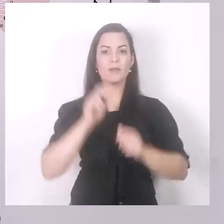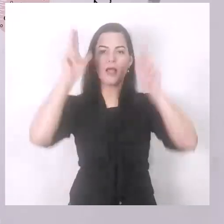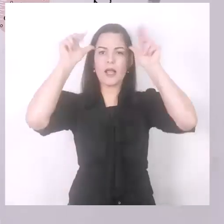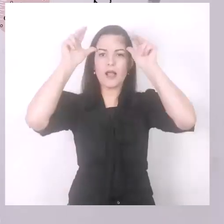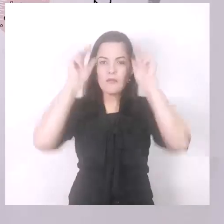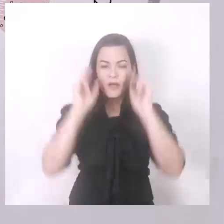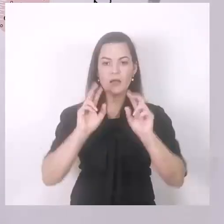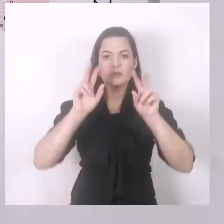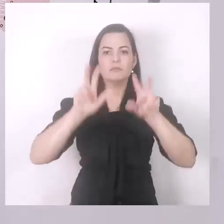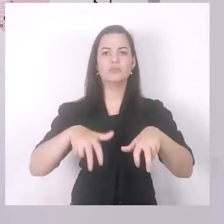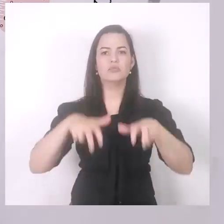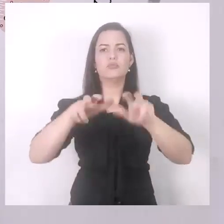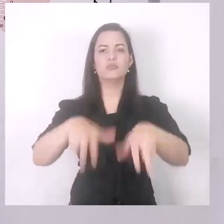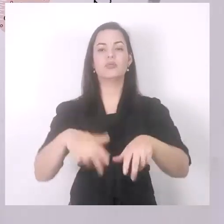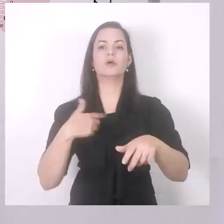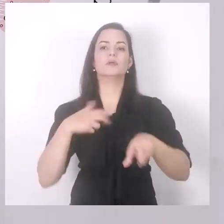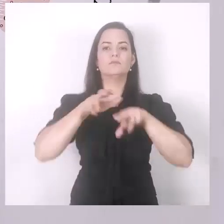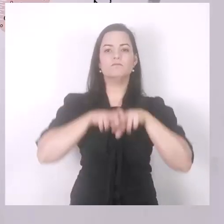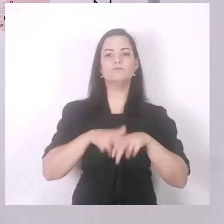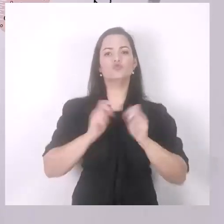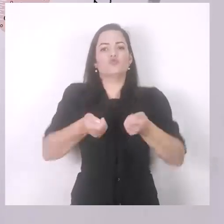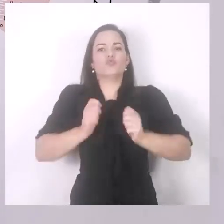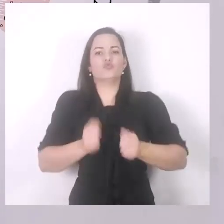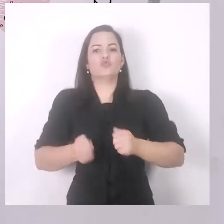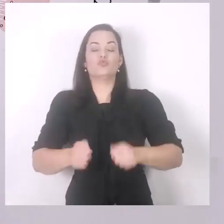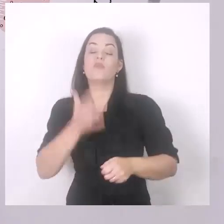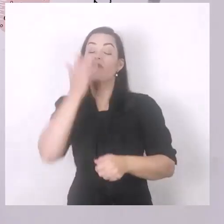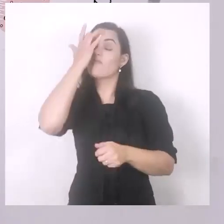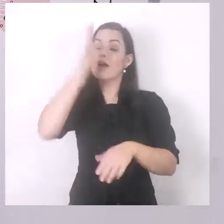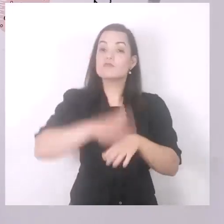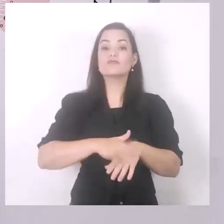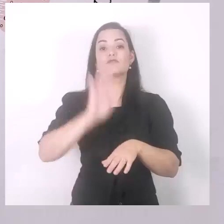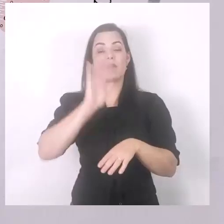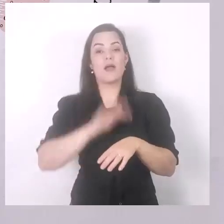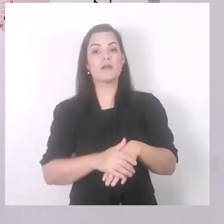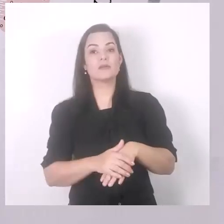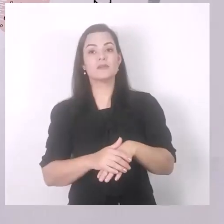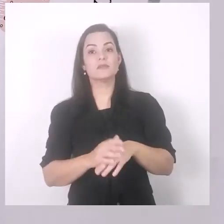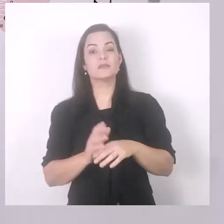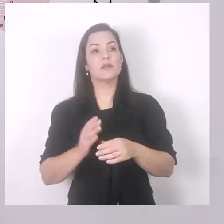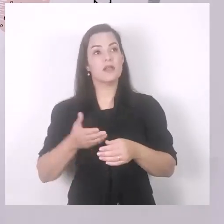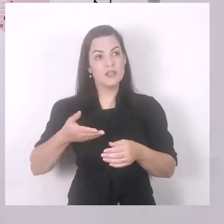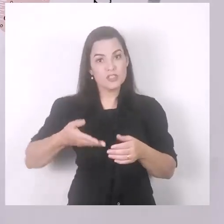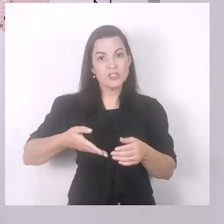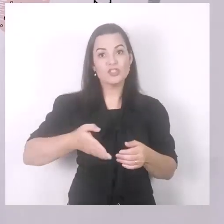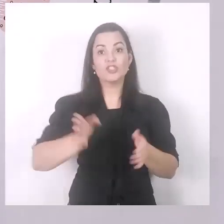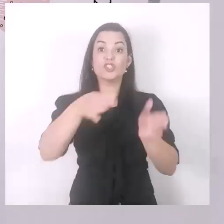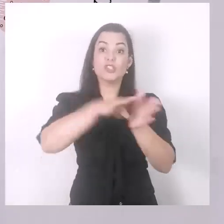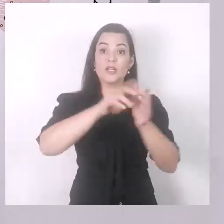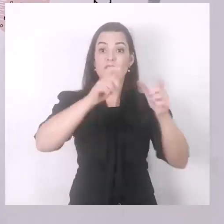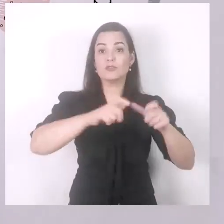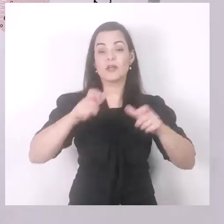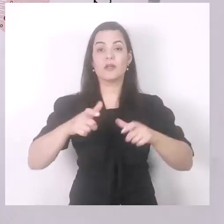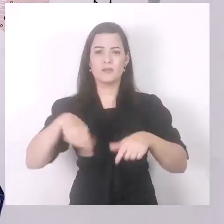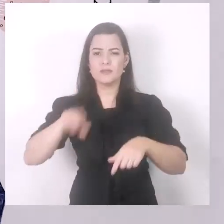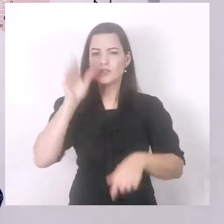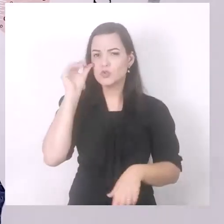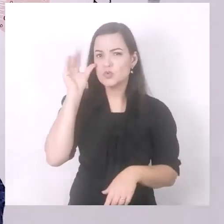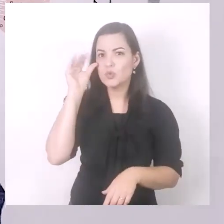para facilitar o deslocamento. Ficaram curiosos para ver como eram essas primeiras